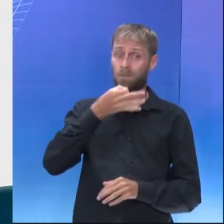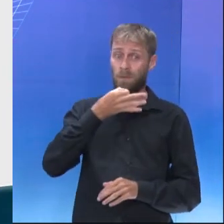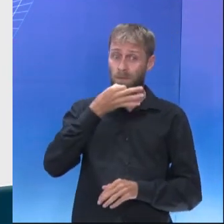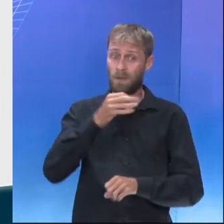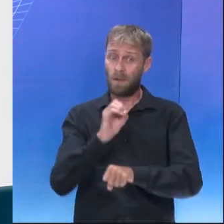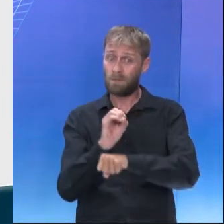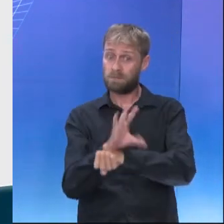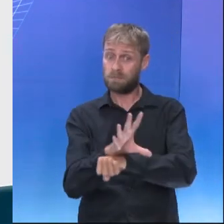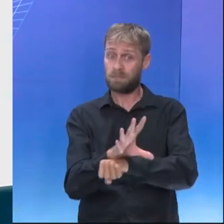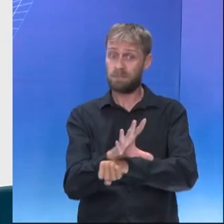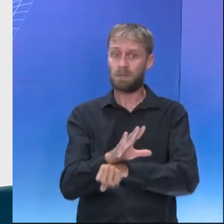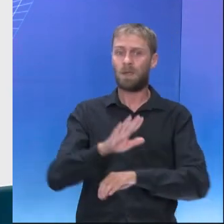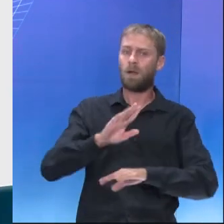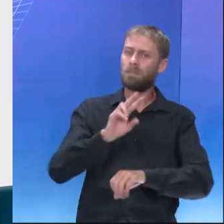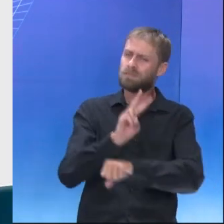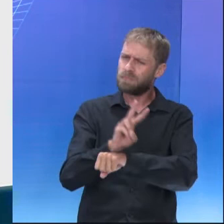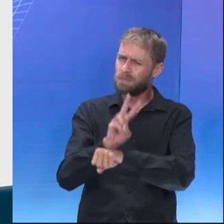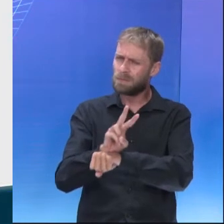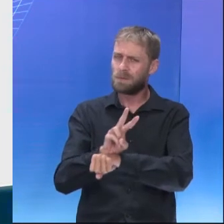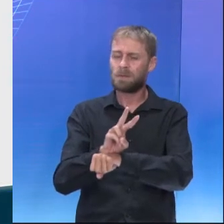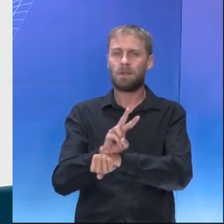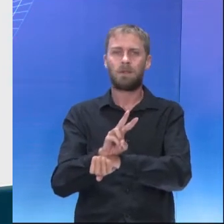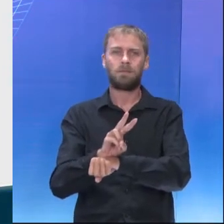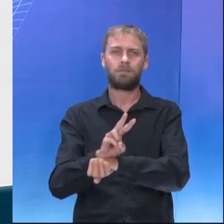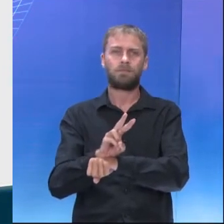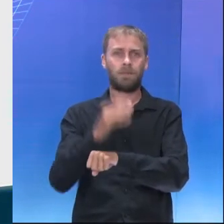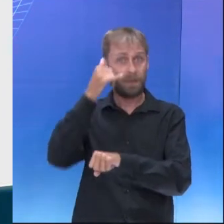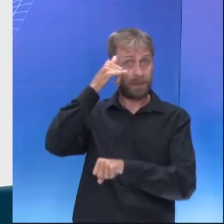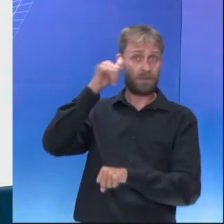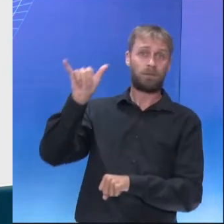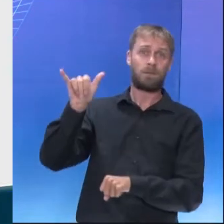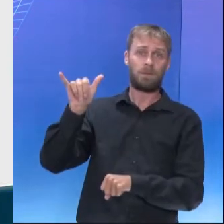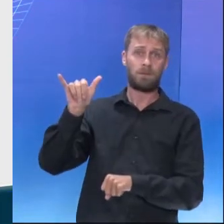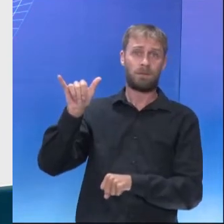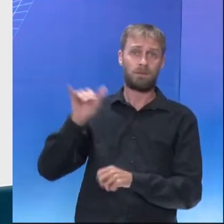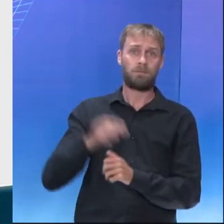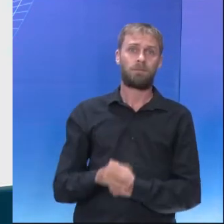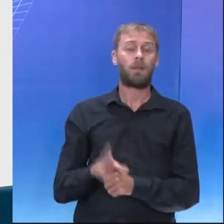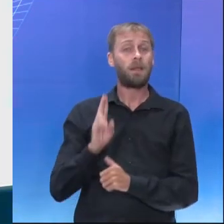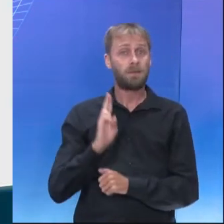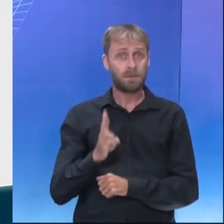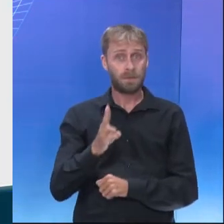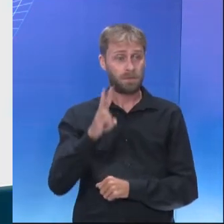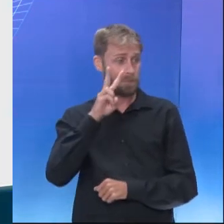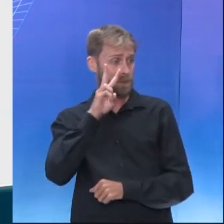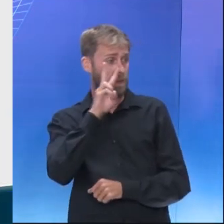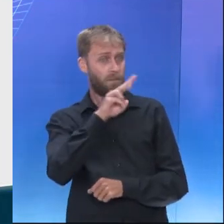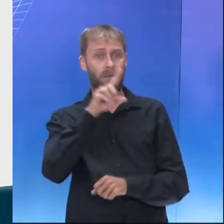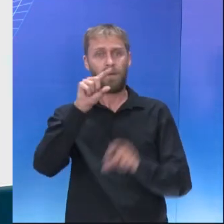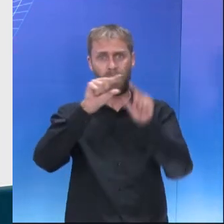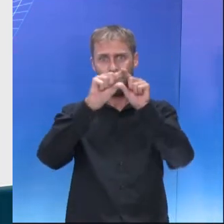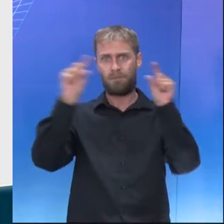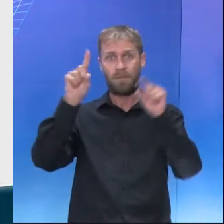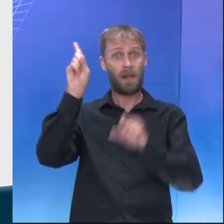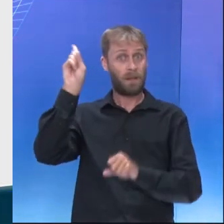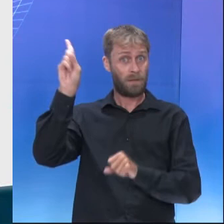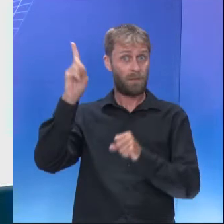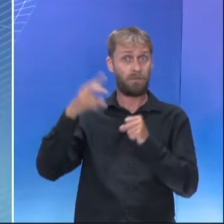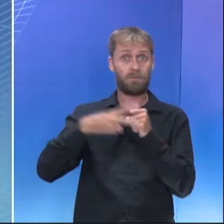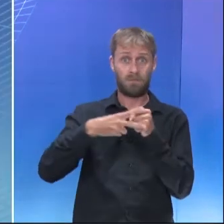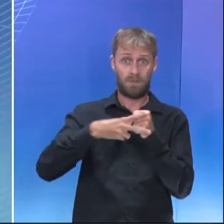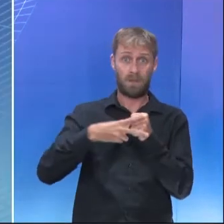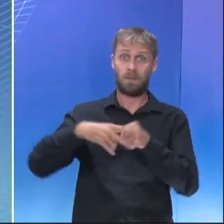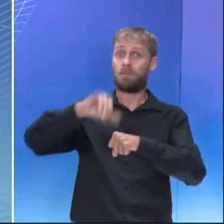suggest, recommend, keep and avoid. Então, toda vez que vocês virem esses verbos como o